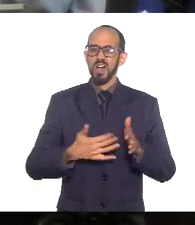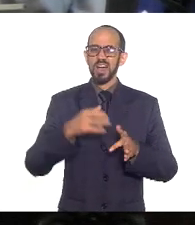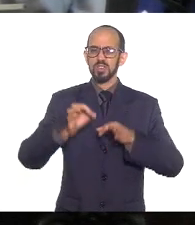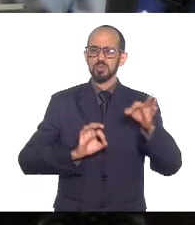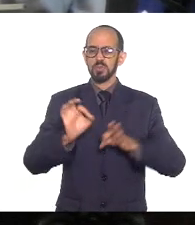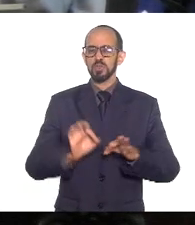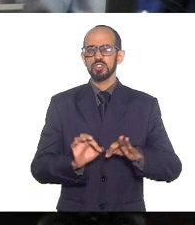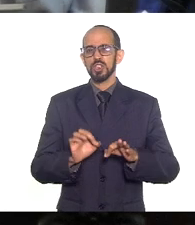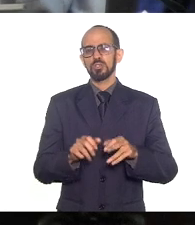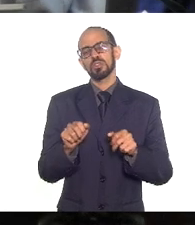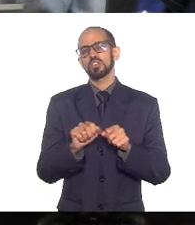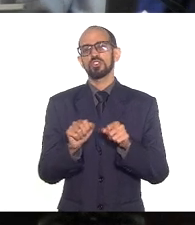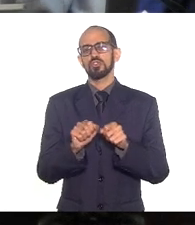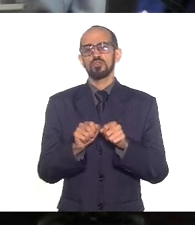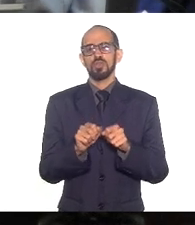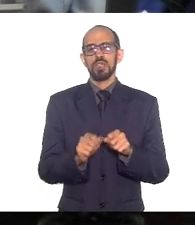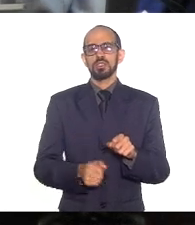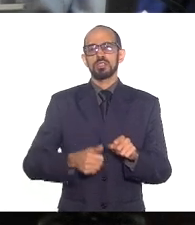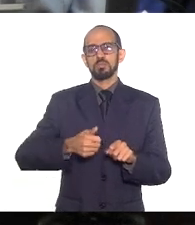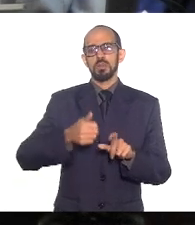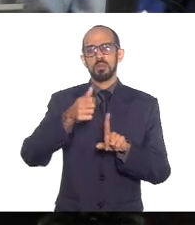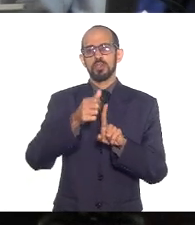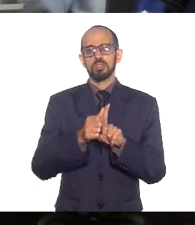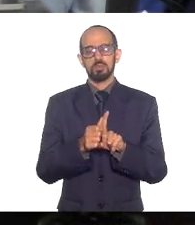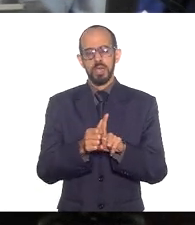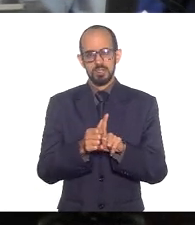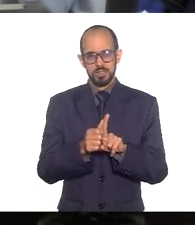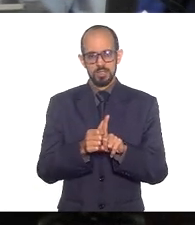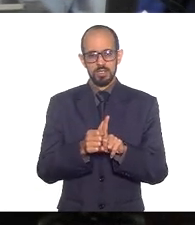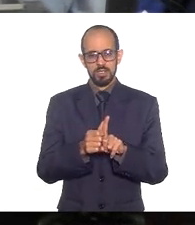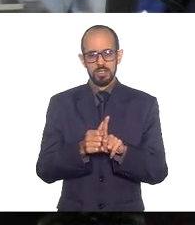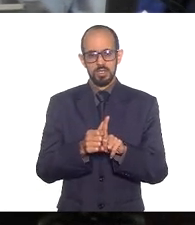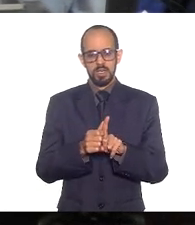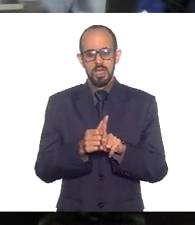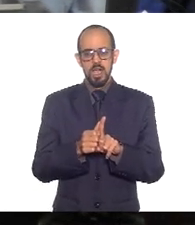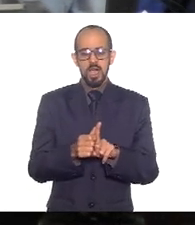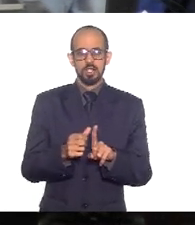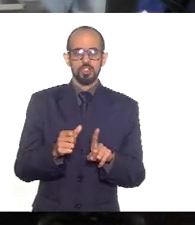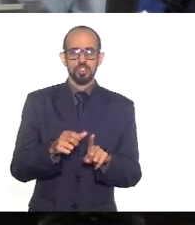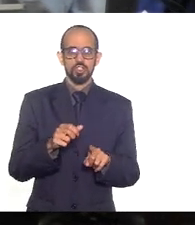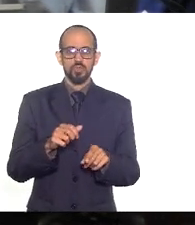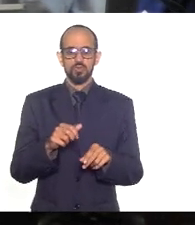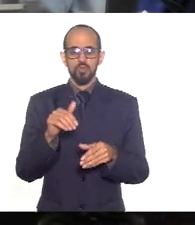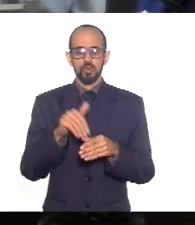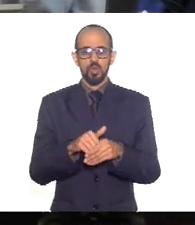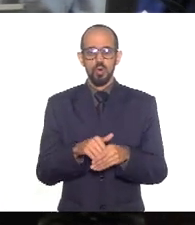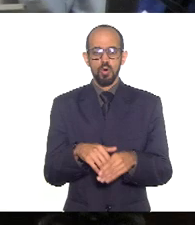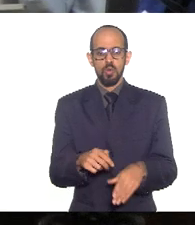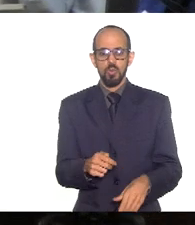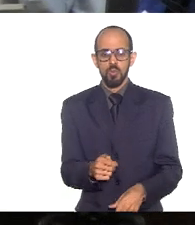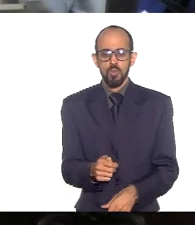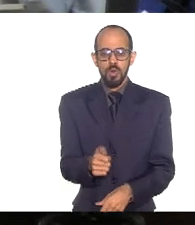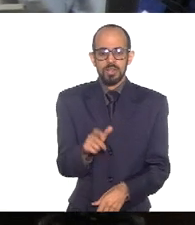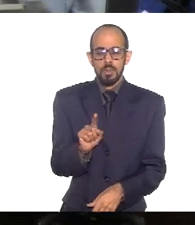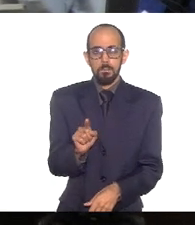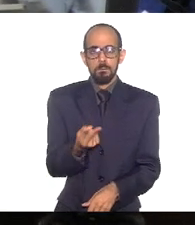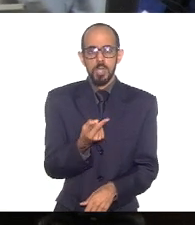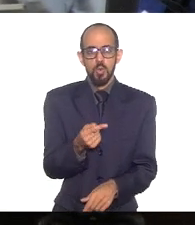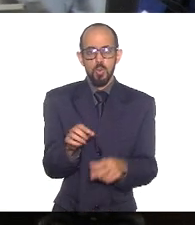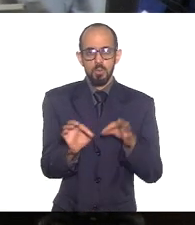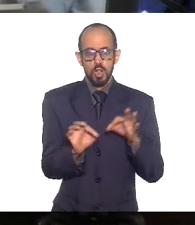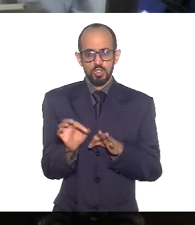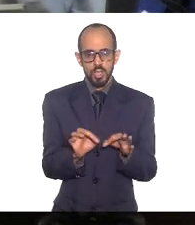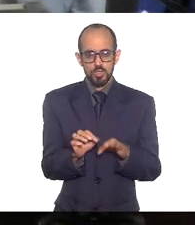voltamos aqui neste primeiro semestre o a lamento protocolou quase mil projetos de leis sendo que 179